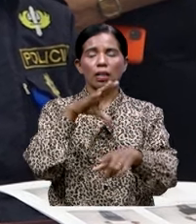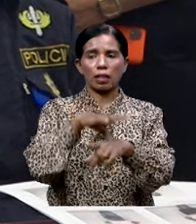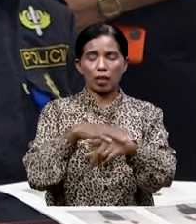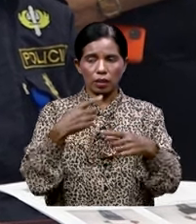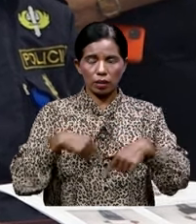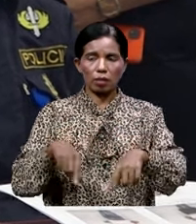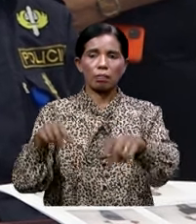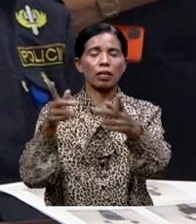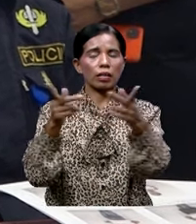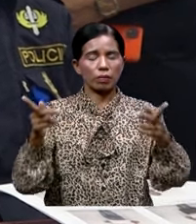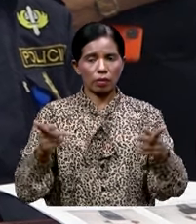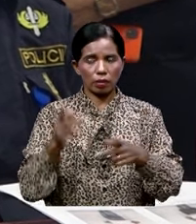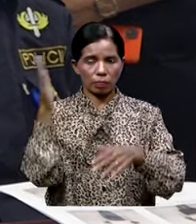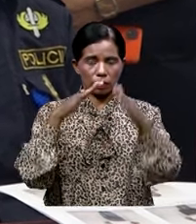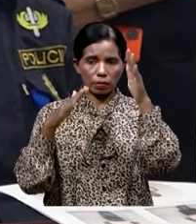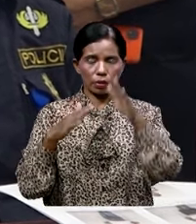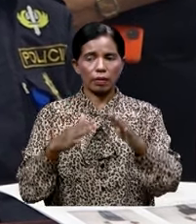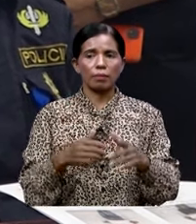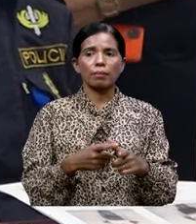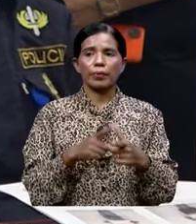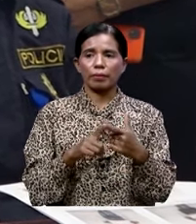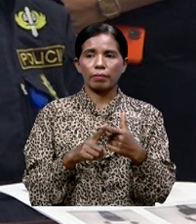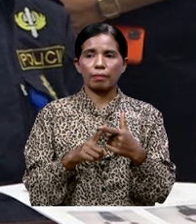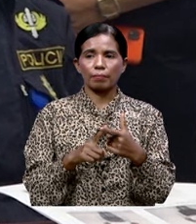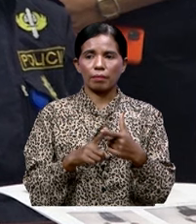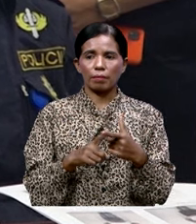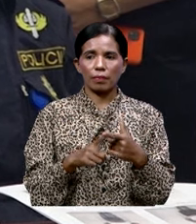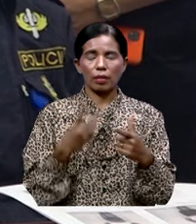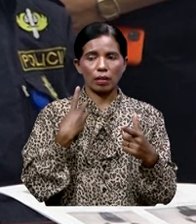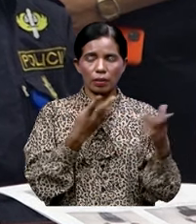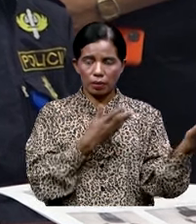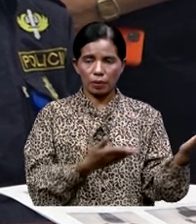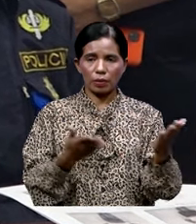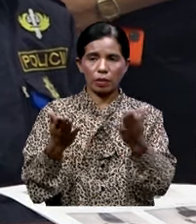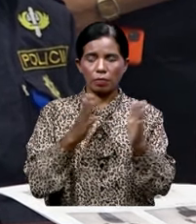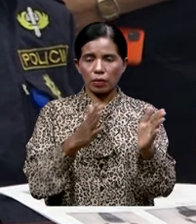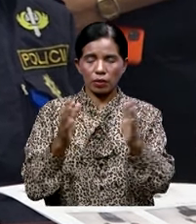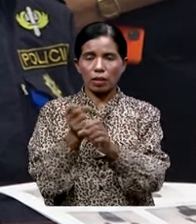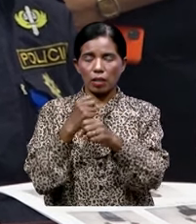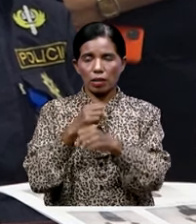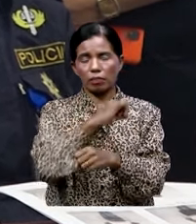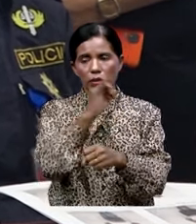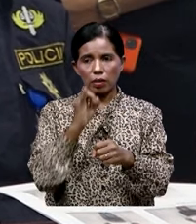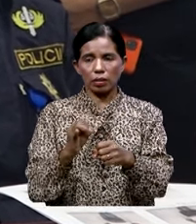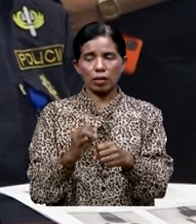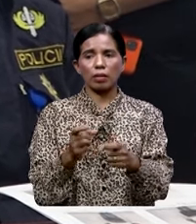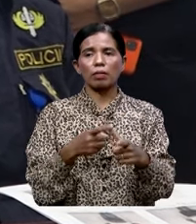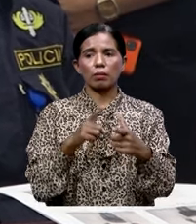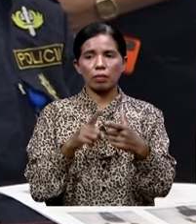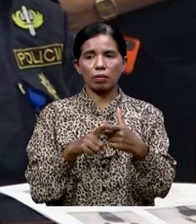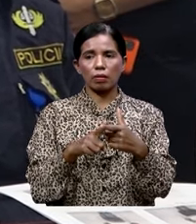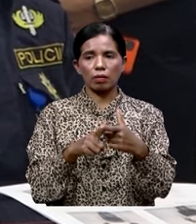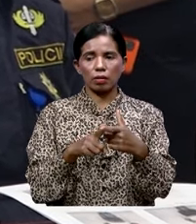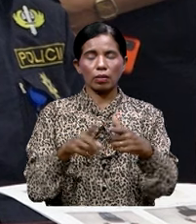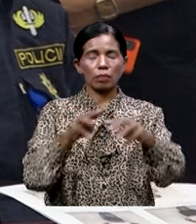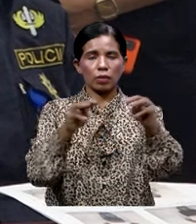frandelet ia ia ia local de crimi tamere ma ita luri ma ori proses investigasaun no ita ni investigasaun e esquadra do anles municipi